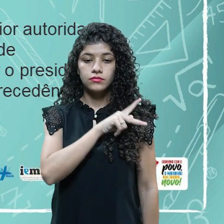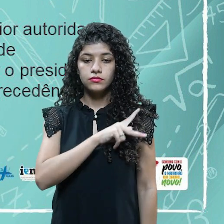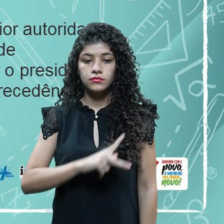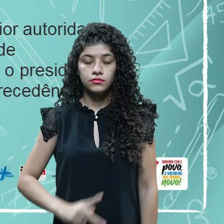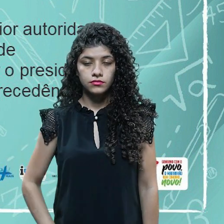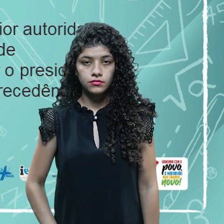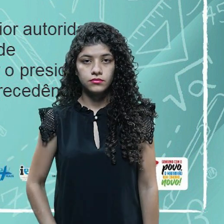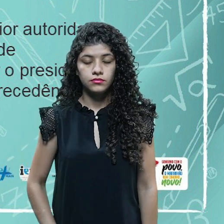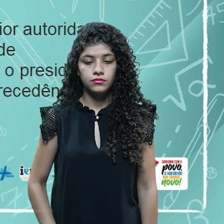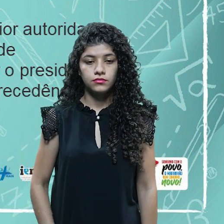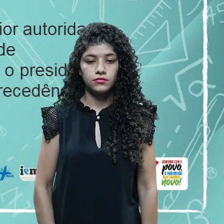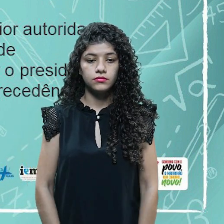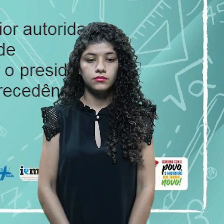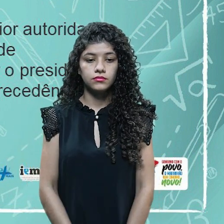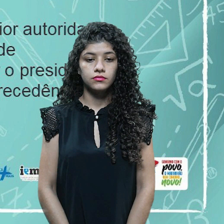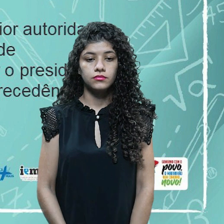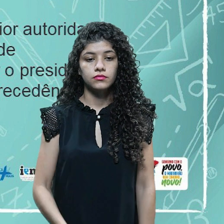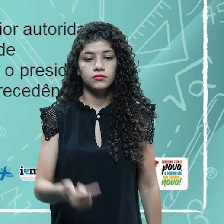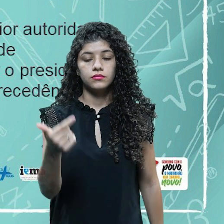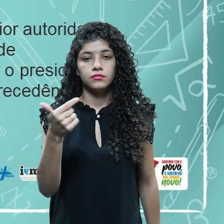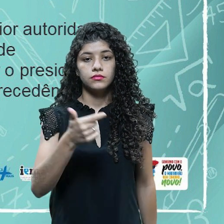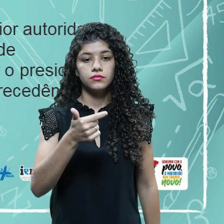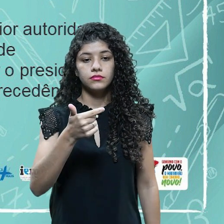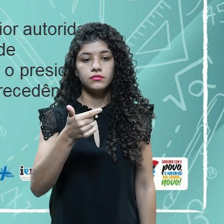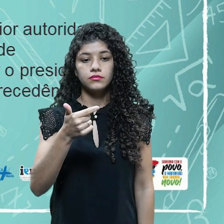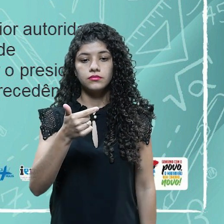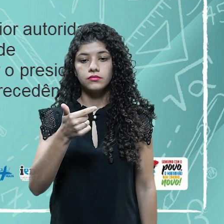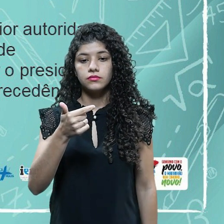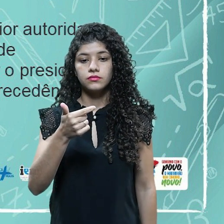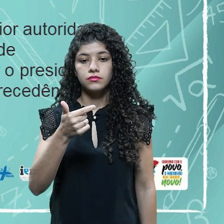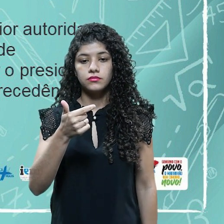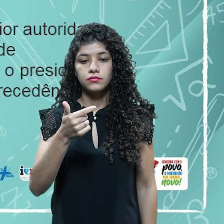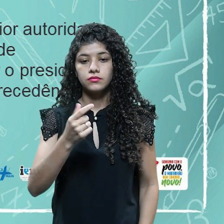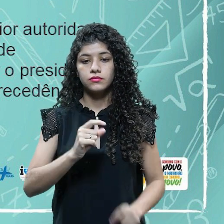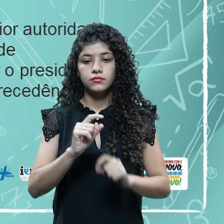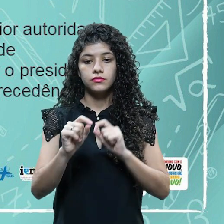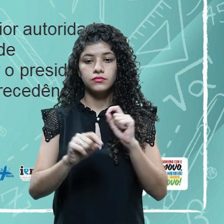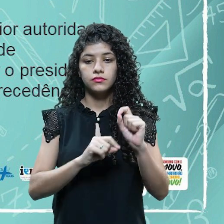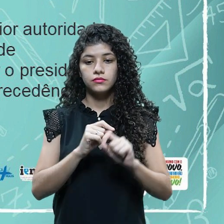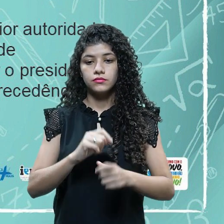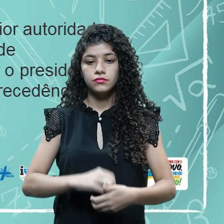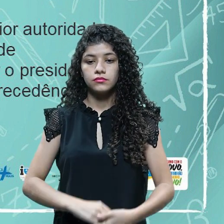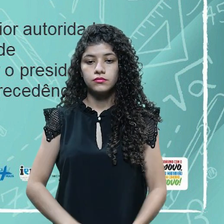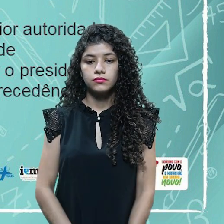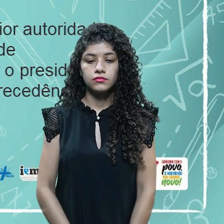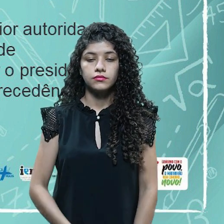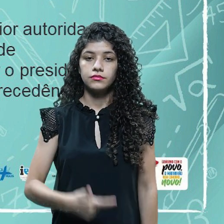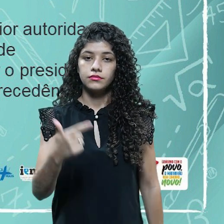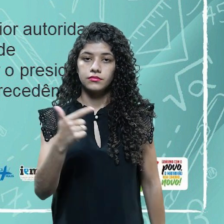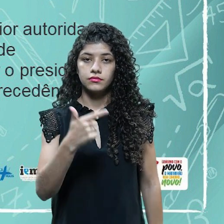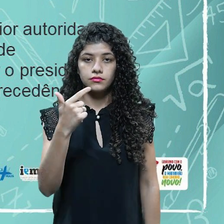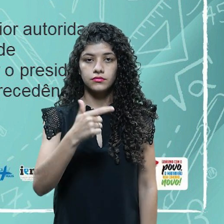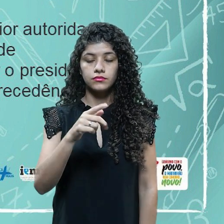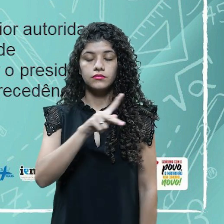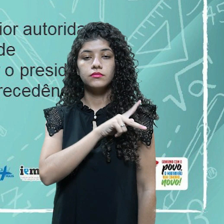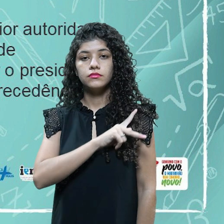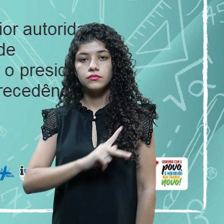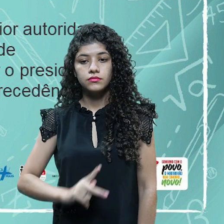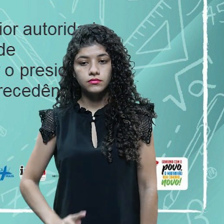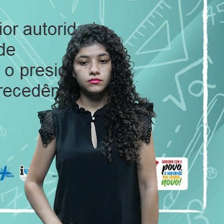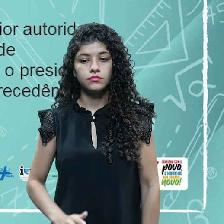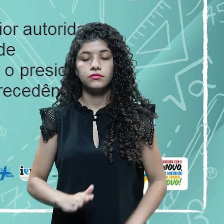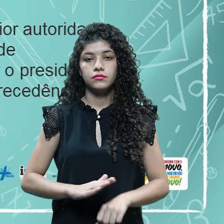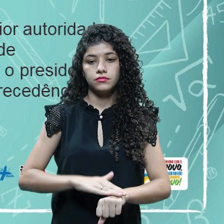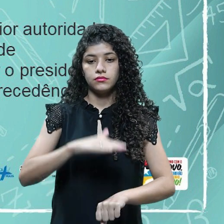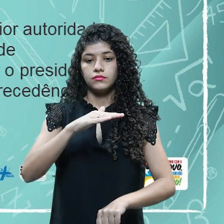O 2, né? Aqui, a segunda maior autoridade. O 3,